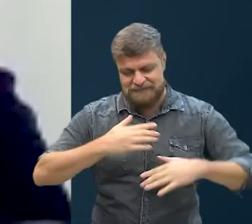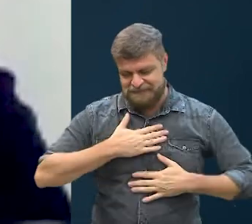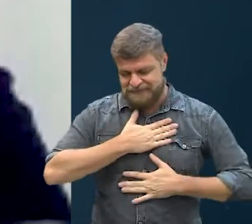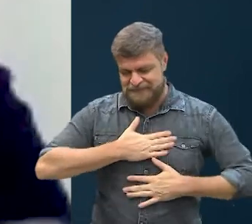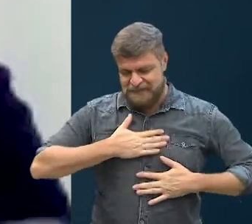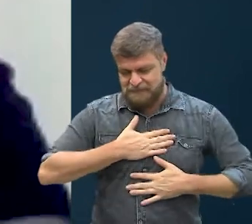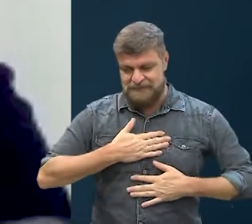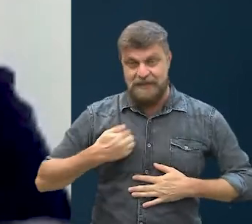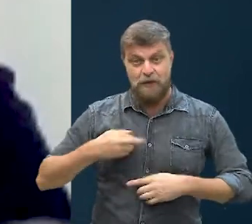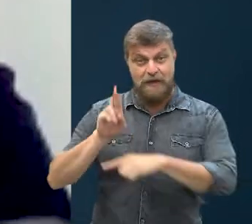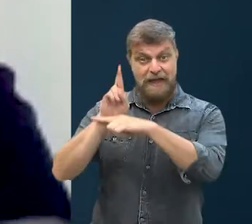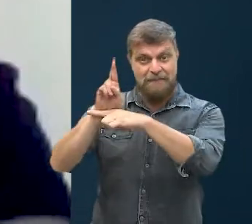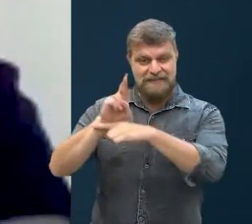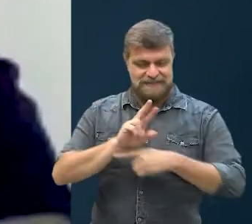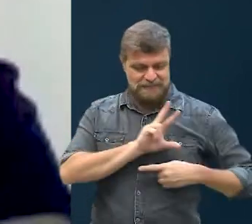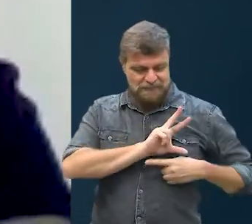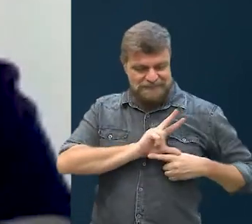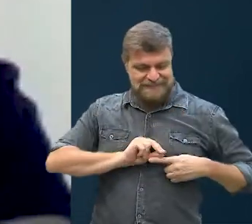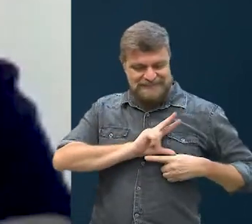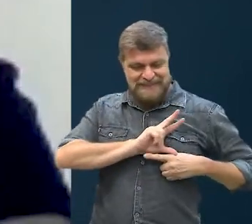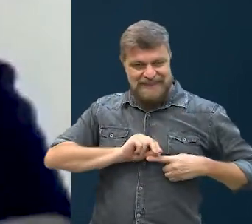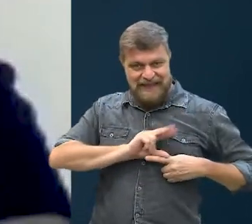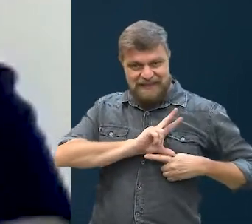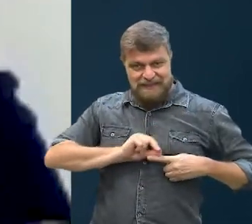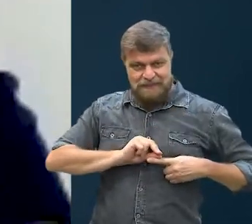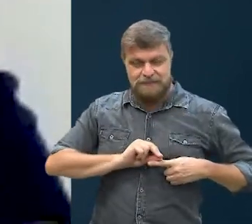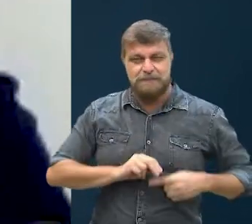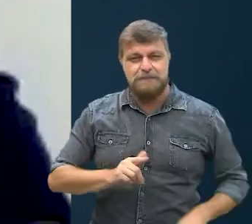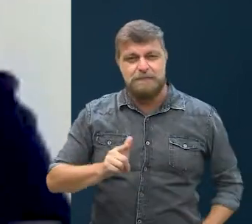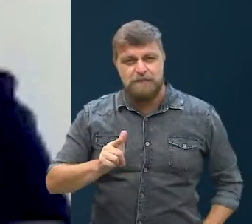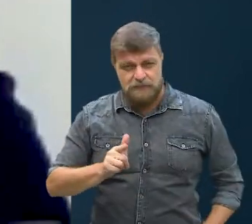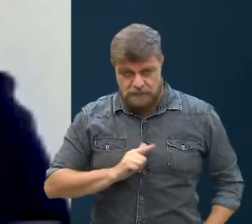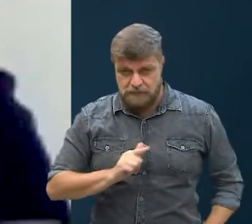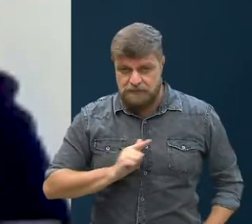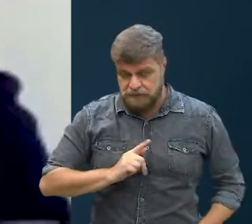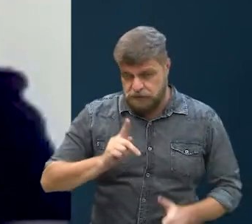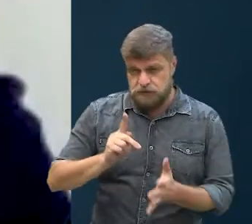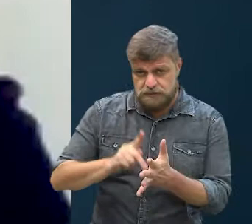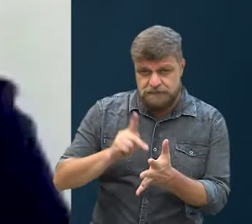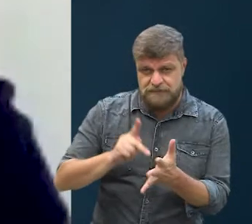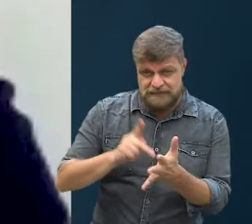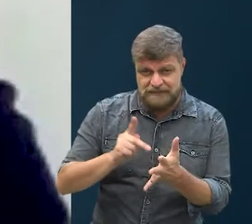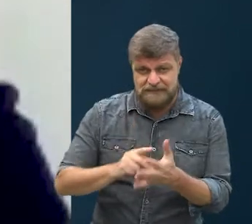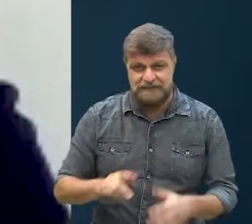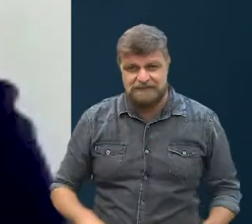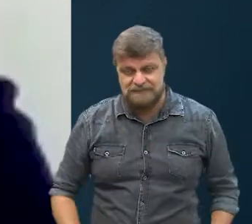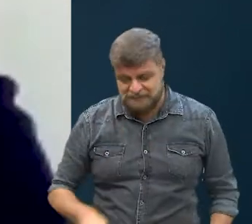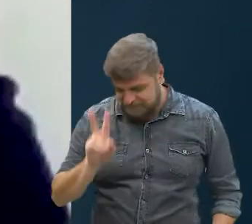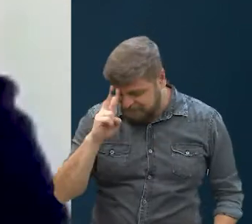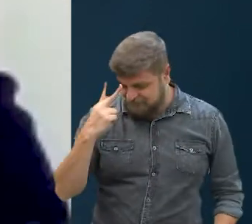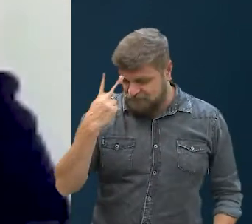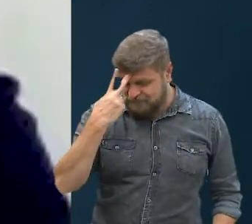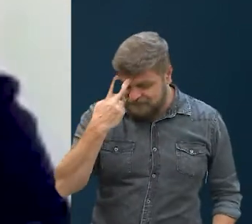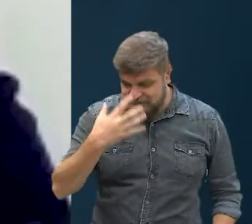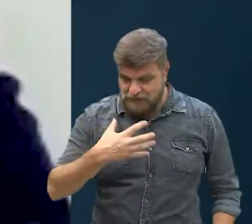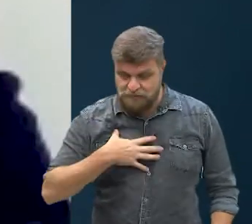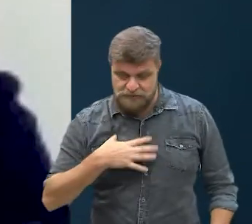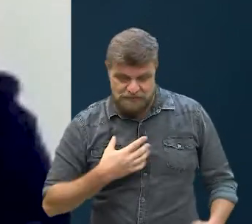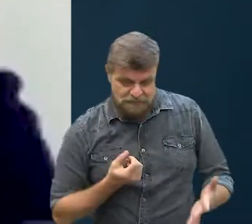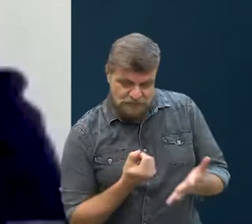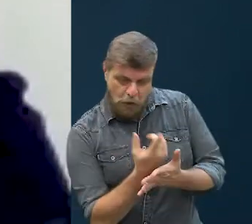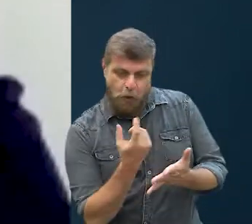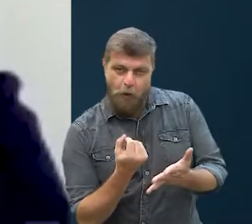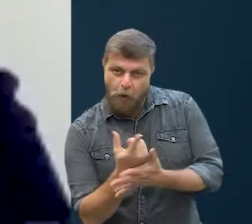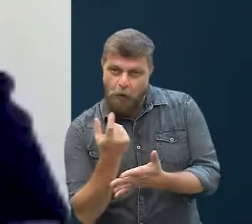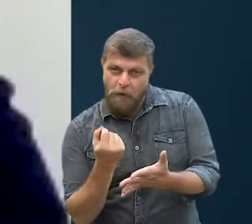falar em nome do Senac. A gente tem aí realmente uma mudança nos modos de consumo, dos